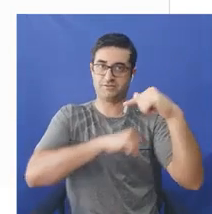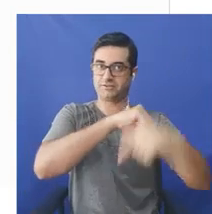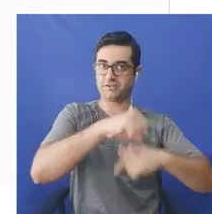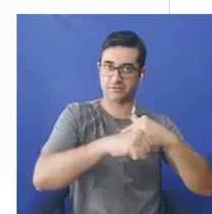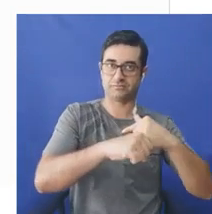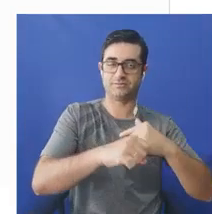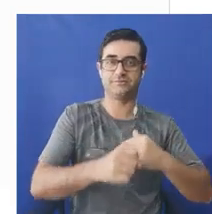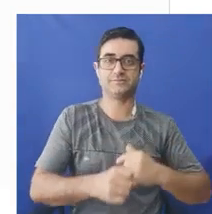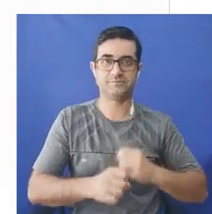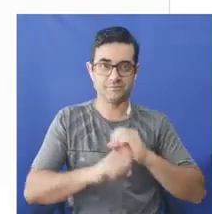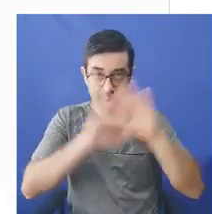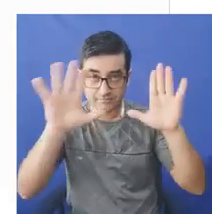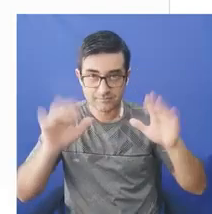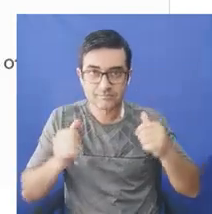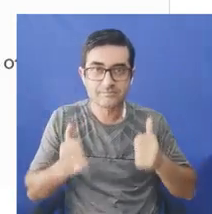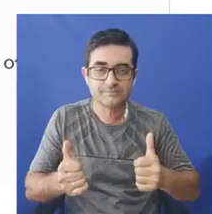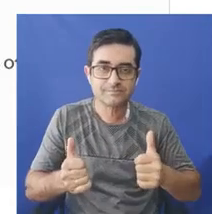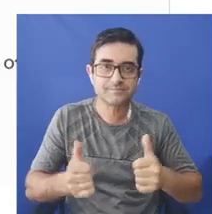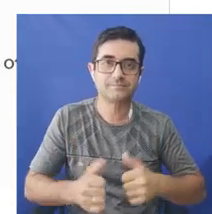átomos. Ficou claro?